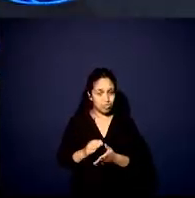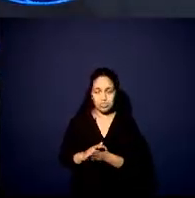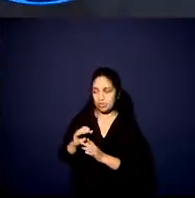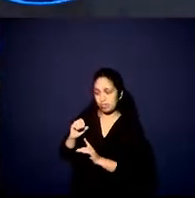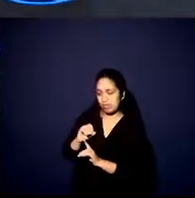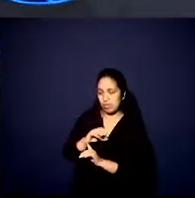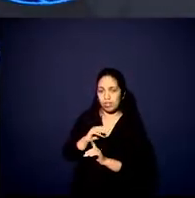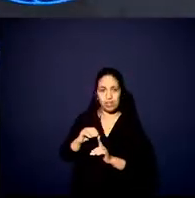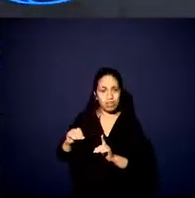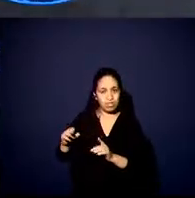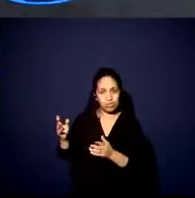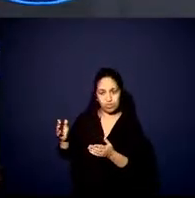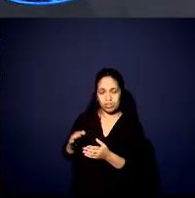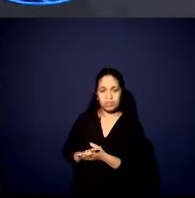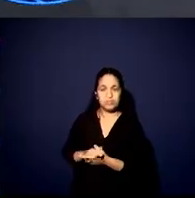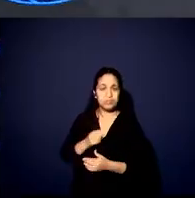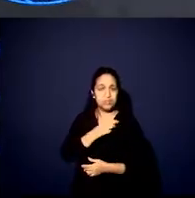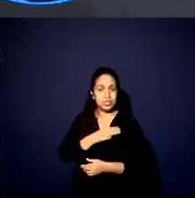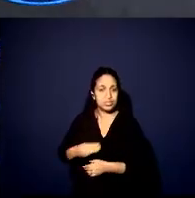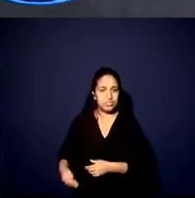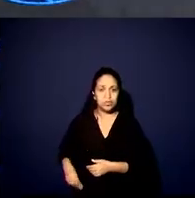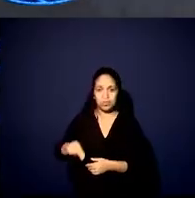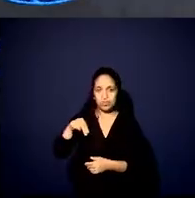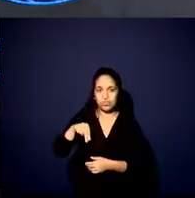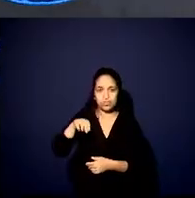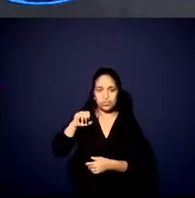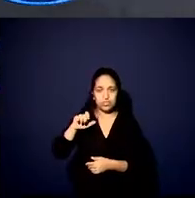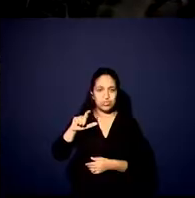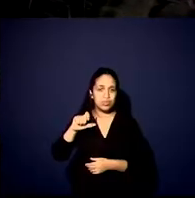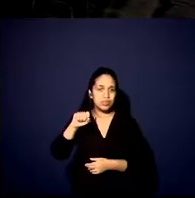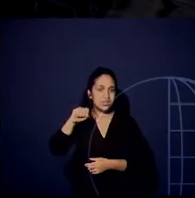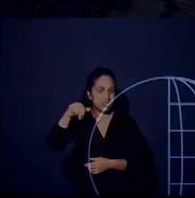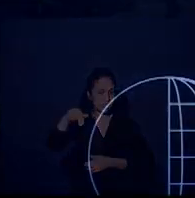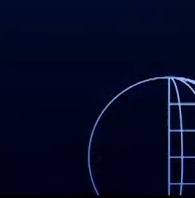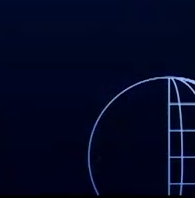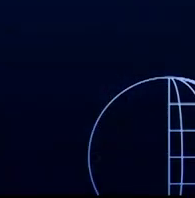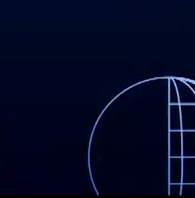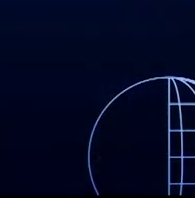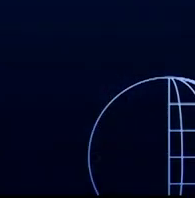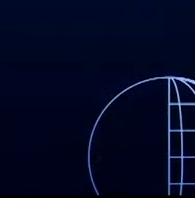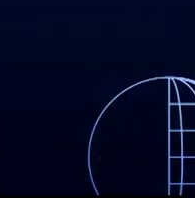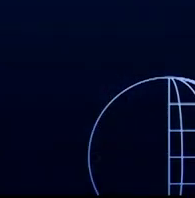ninguém melhor que o ministro Nelson Jobim hoje sócio do BTG pactual